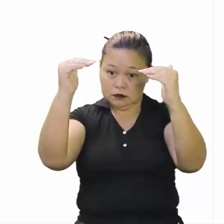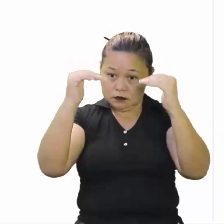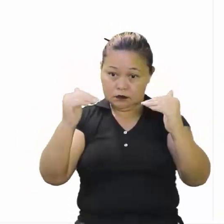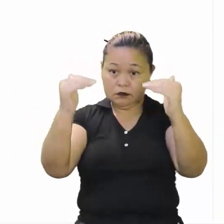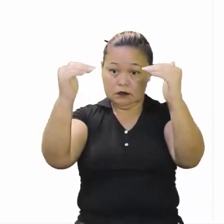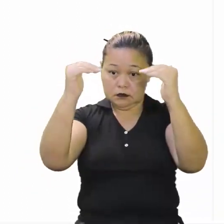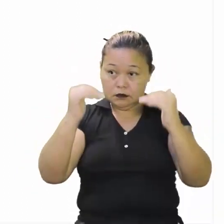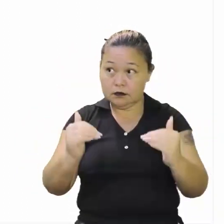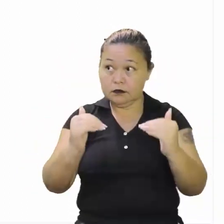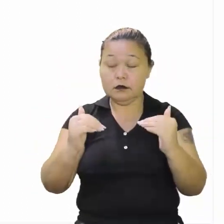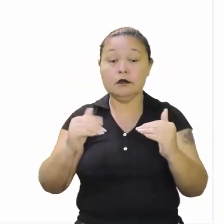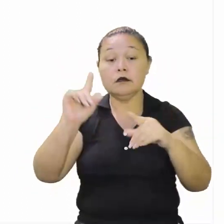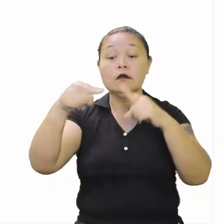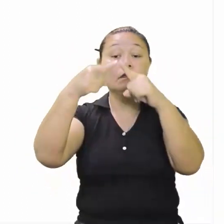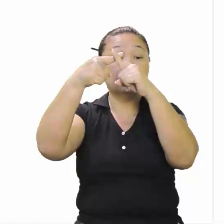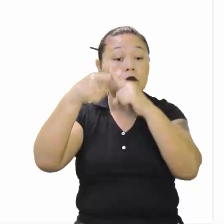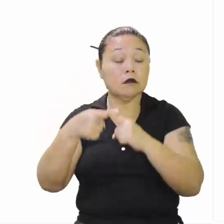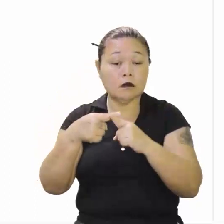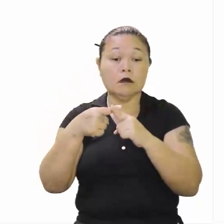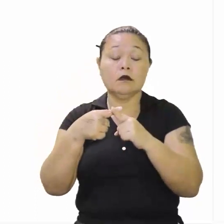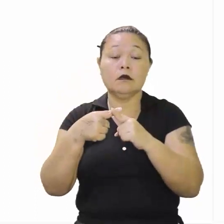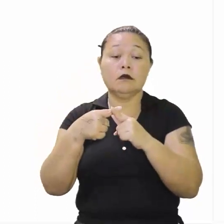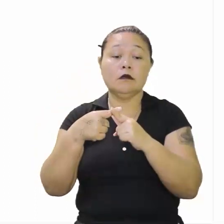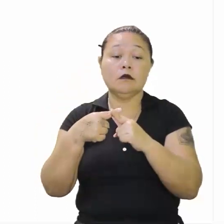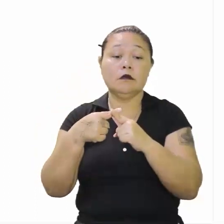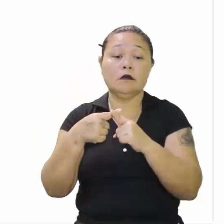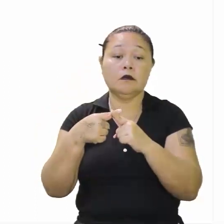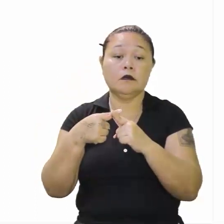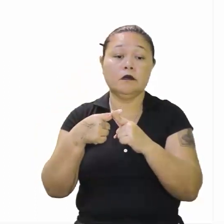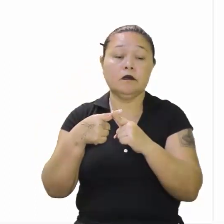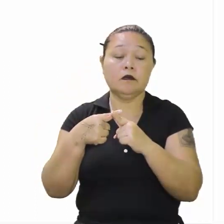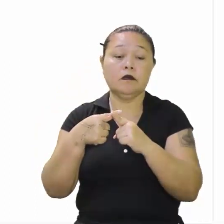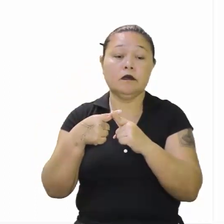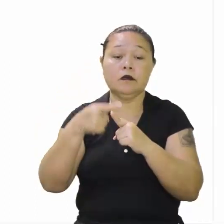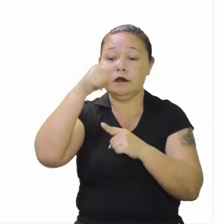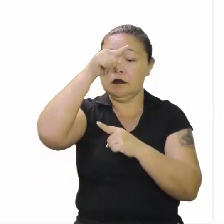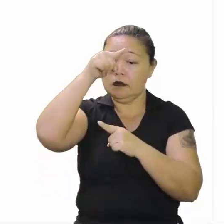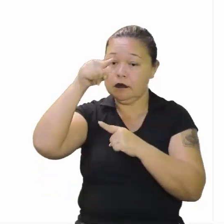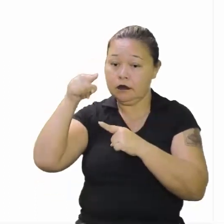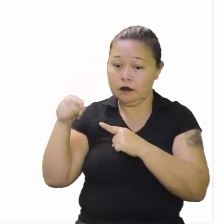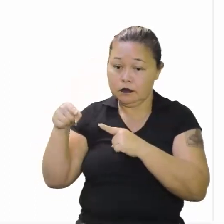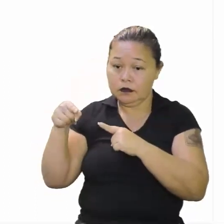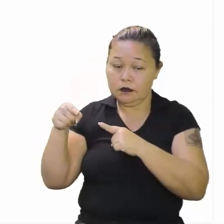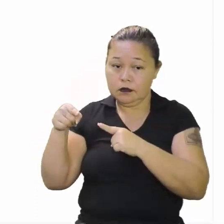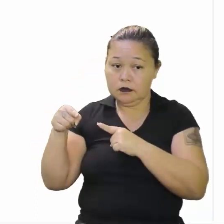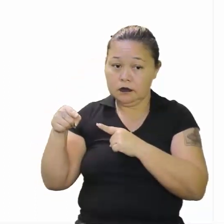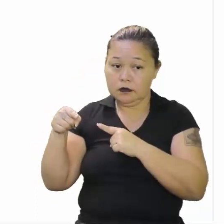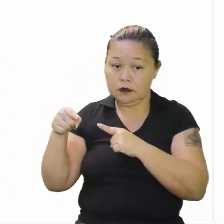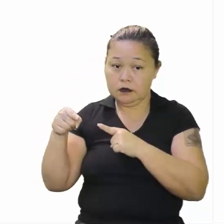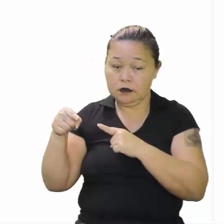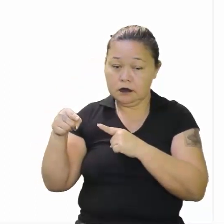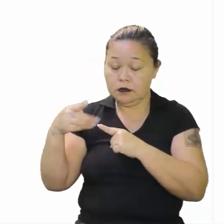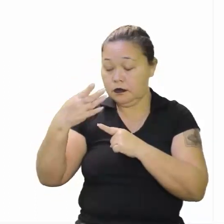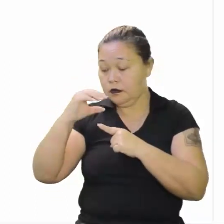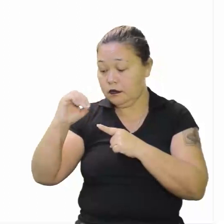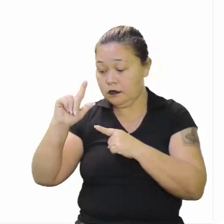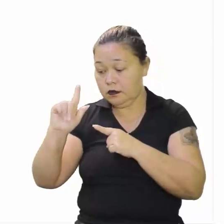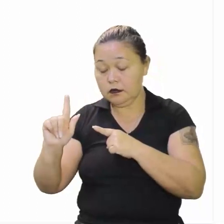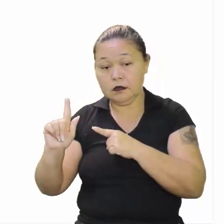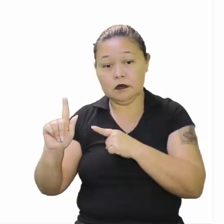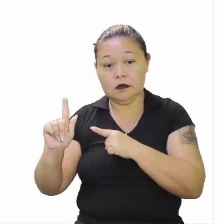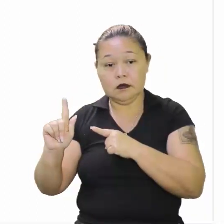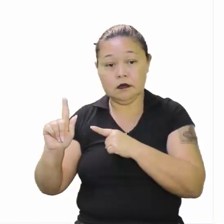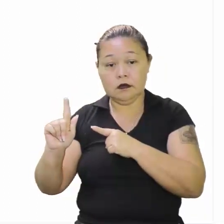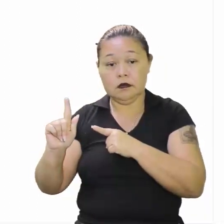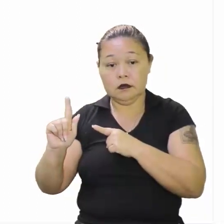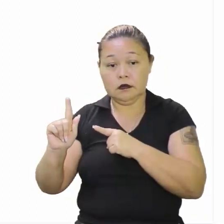aí você multiplica, né? Faz a multiplicação, lógico. Né? 1 quilograma vezes 400